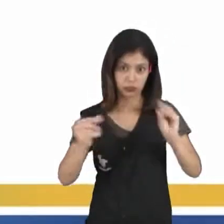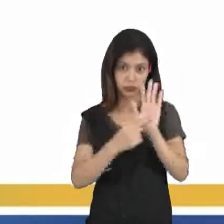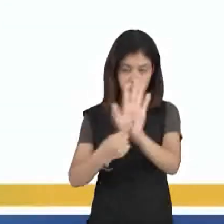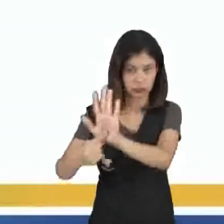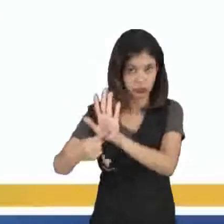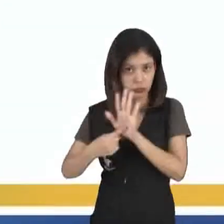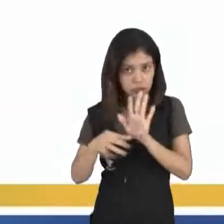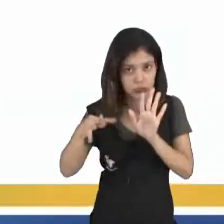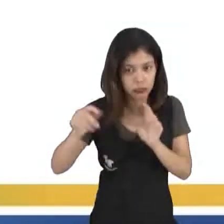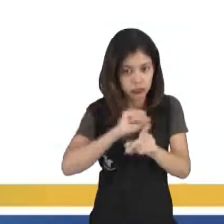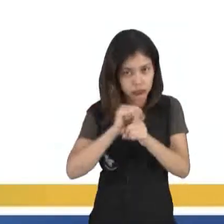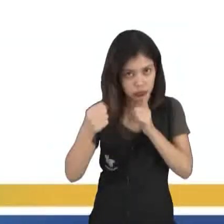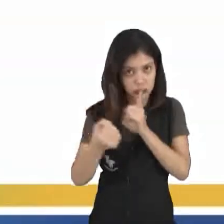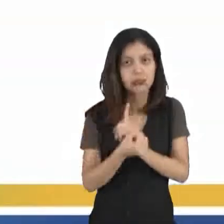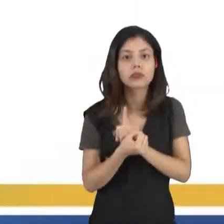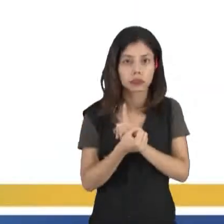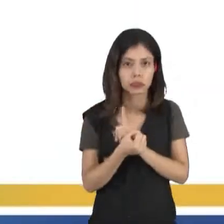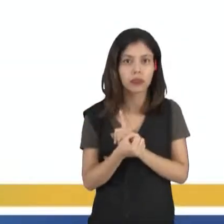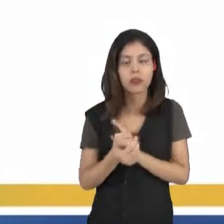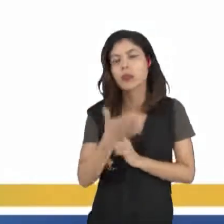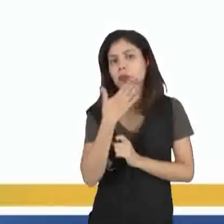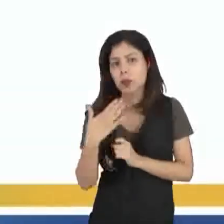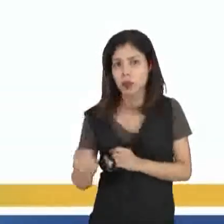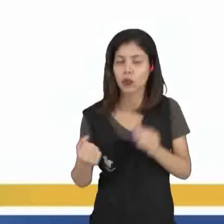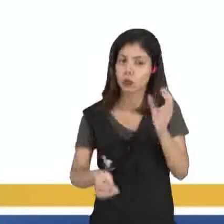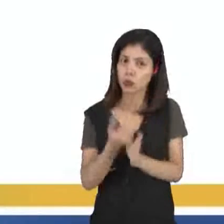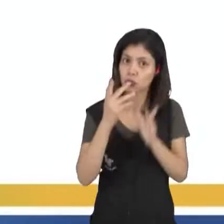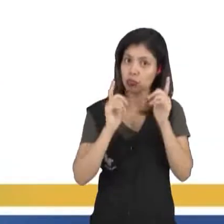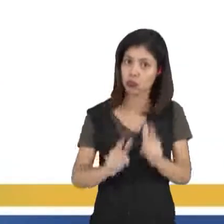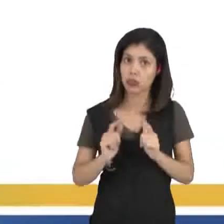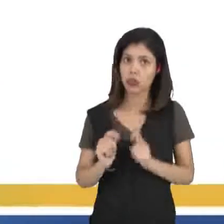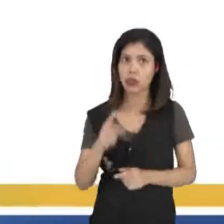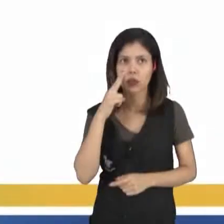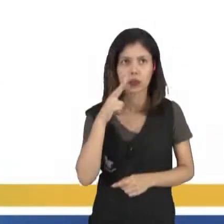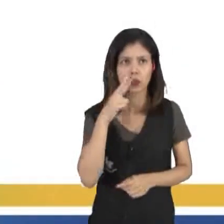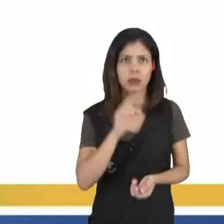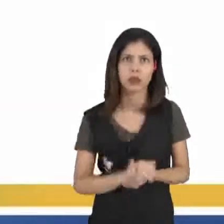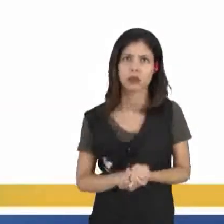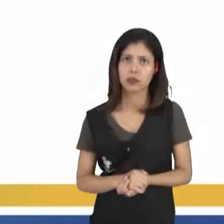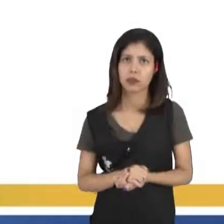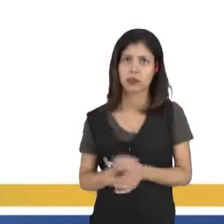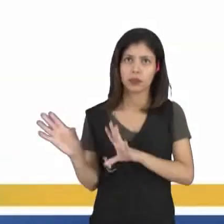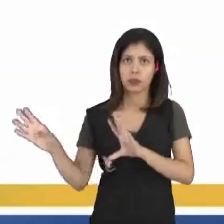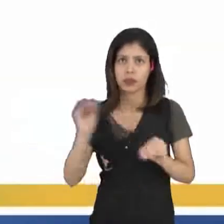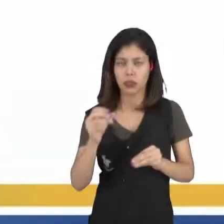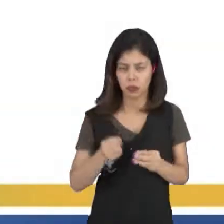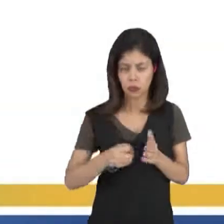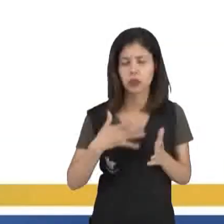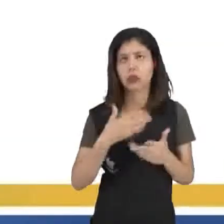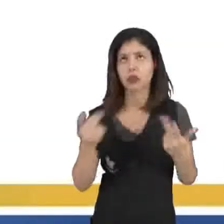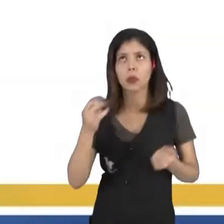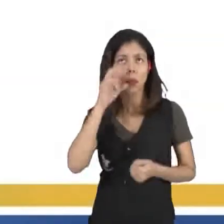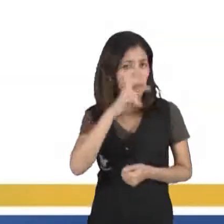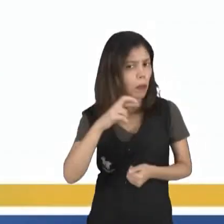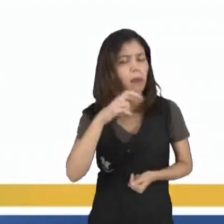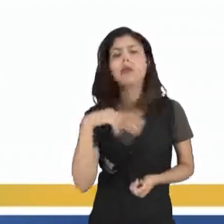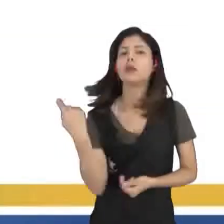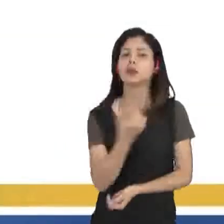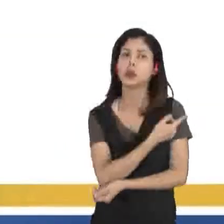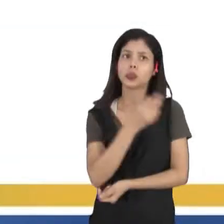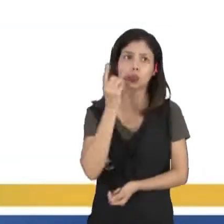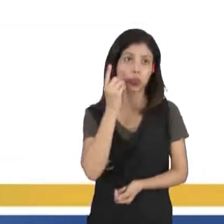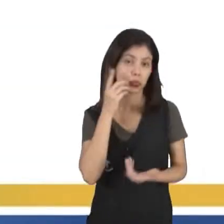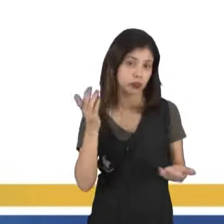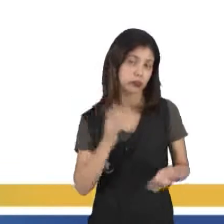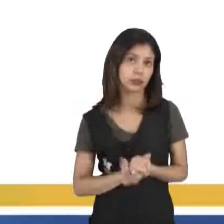honestidade social e de preferência de produtores locais. Deu para ver que o slow food traz muitas coisas interessantes para o nosso